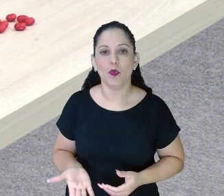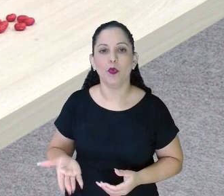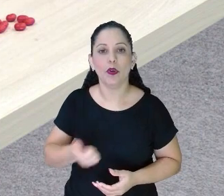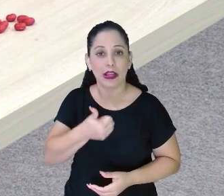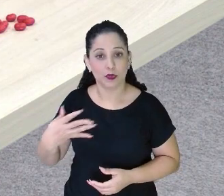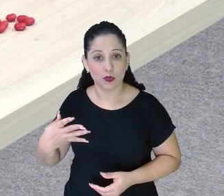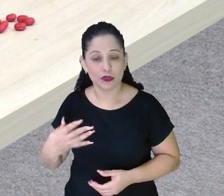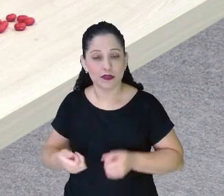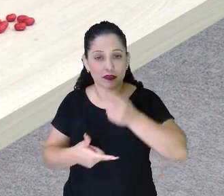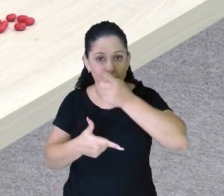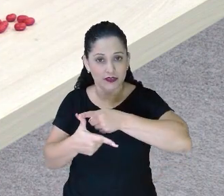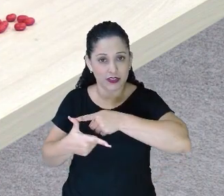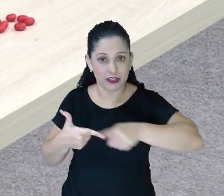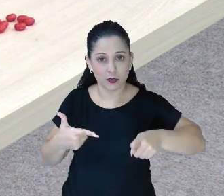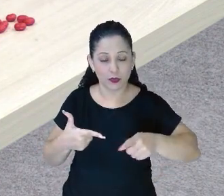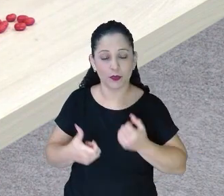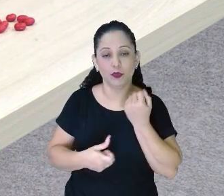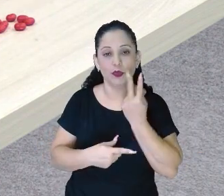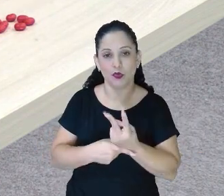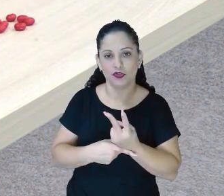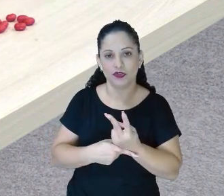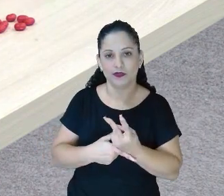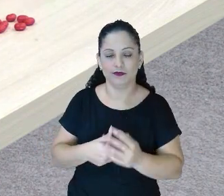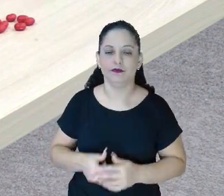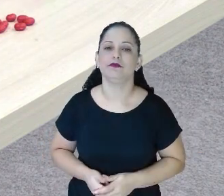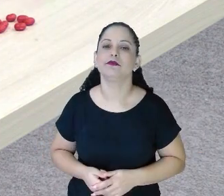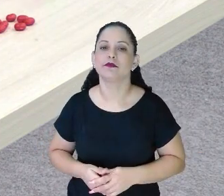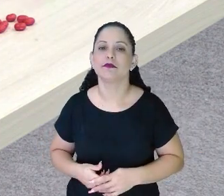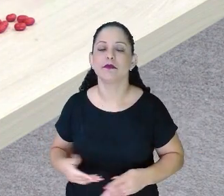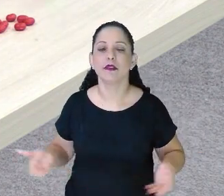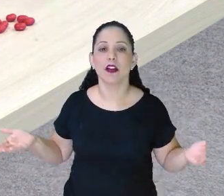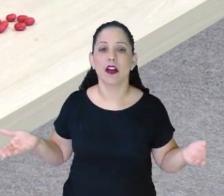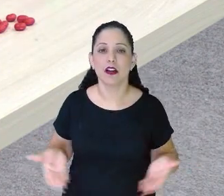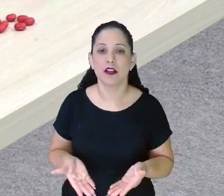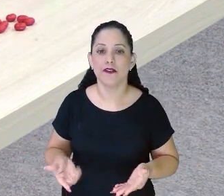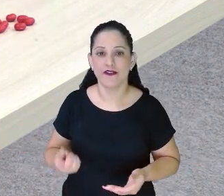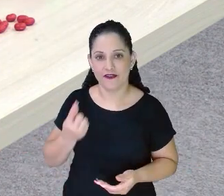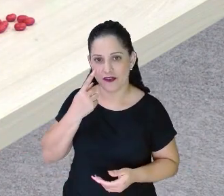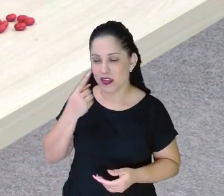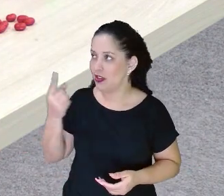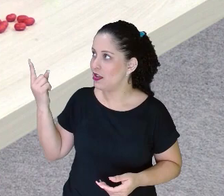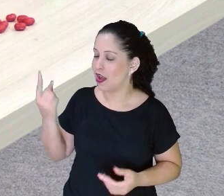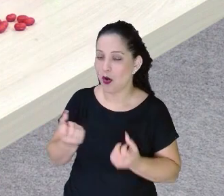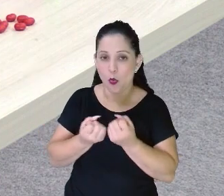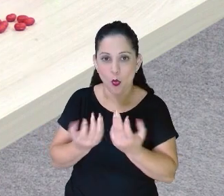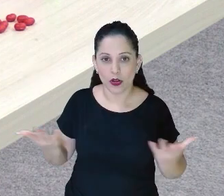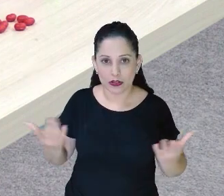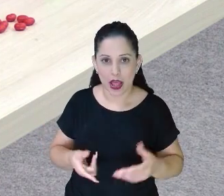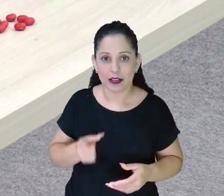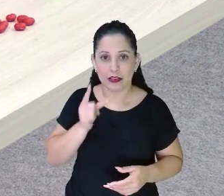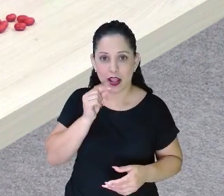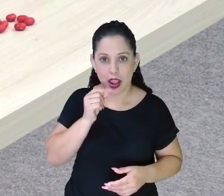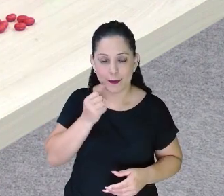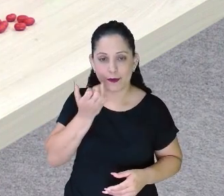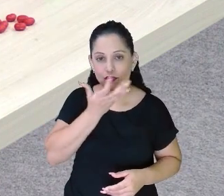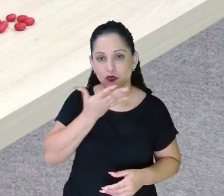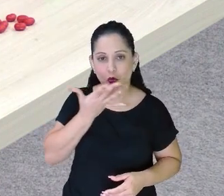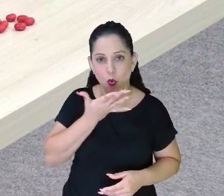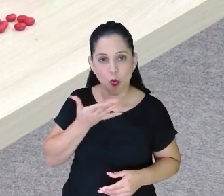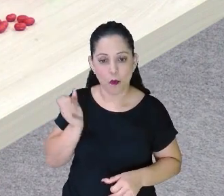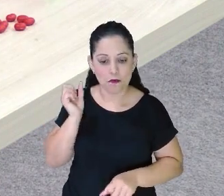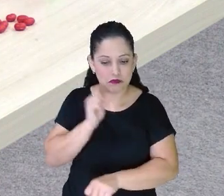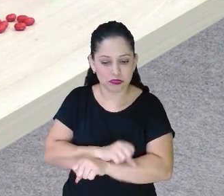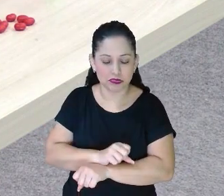2, até acabar a quantidade de lápis. Deixar bem juntinho aqui